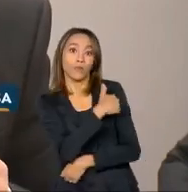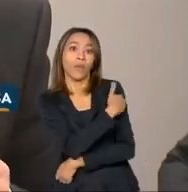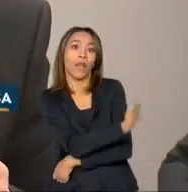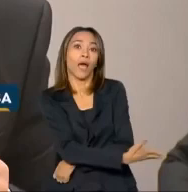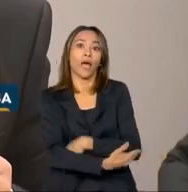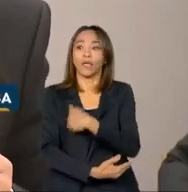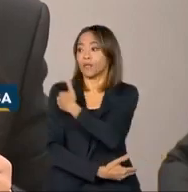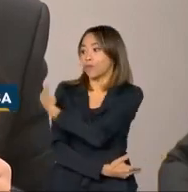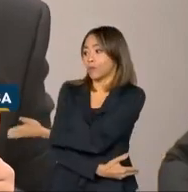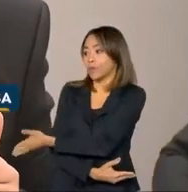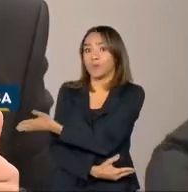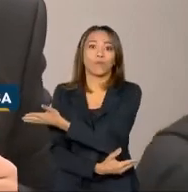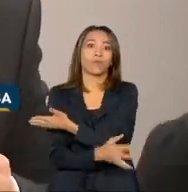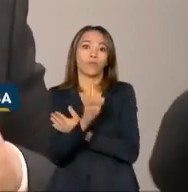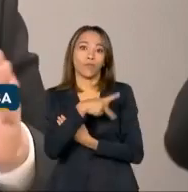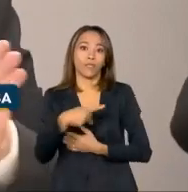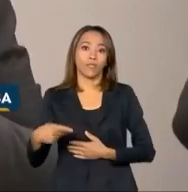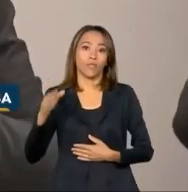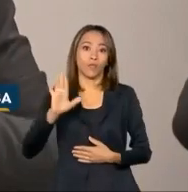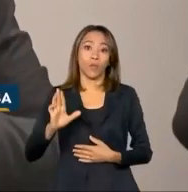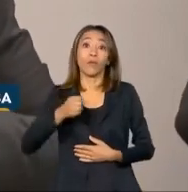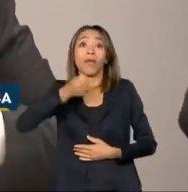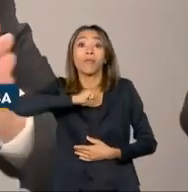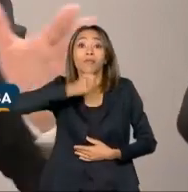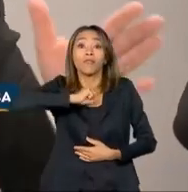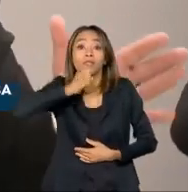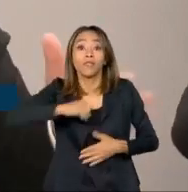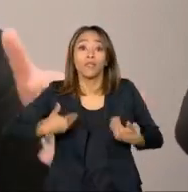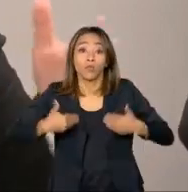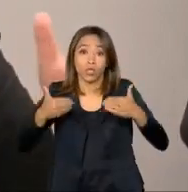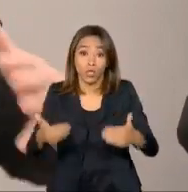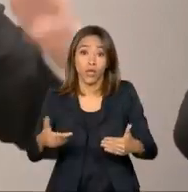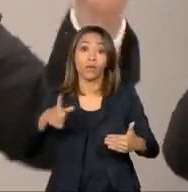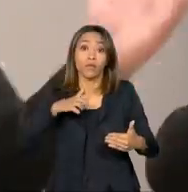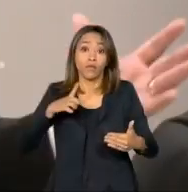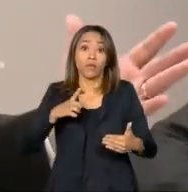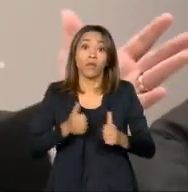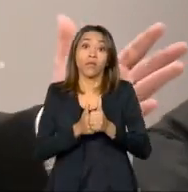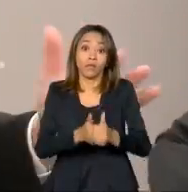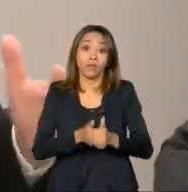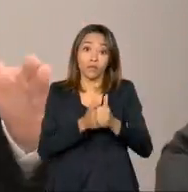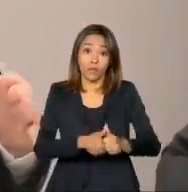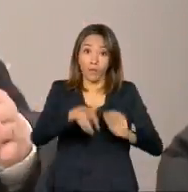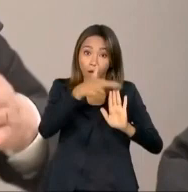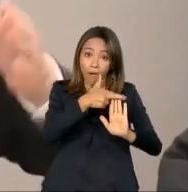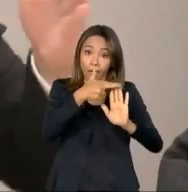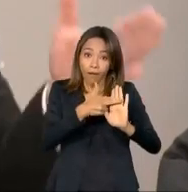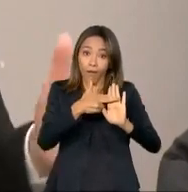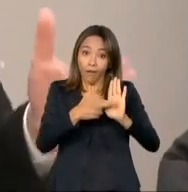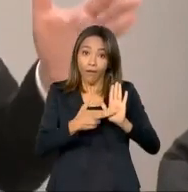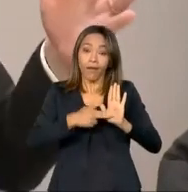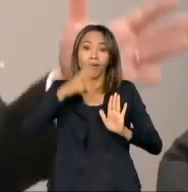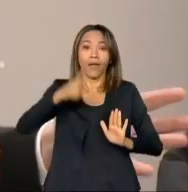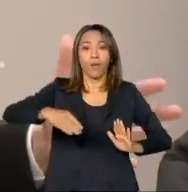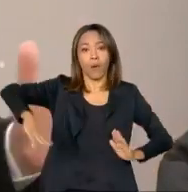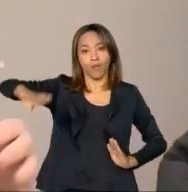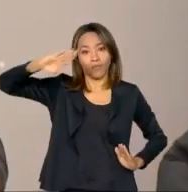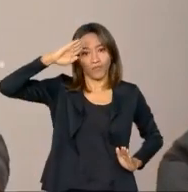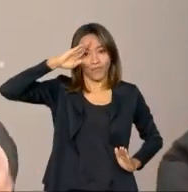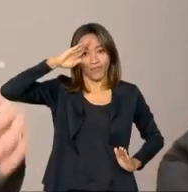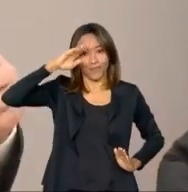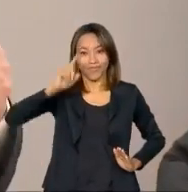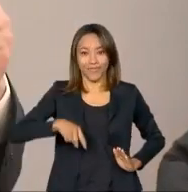Lula, porque são os ministérios mais antigos. Então, existe uma ordem, como se fosse nas Forças Armadas, da precedência da do